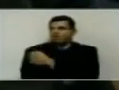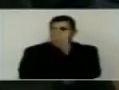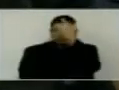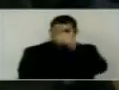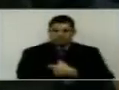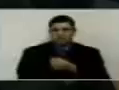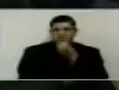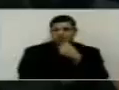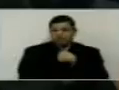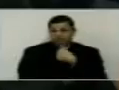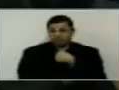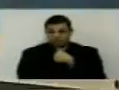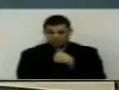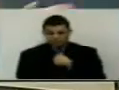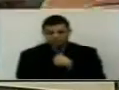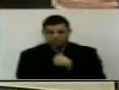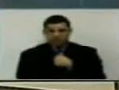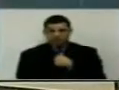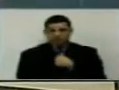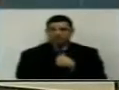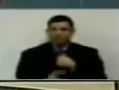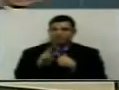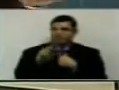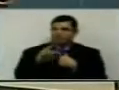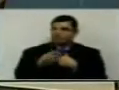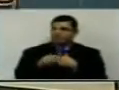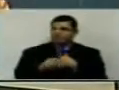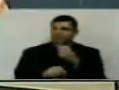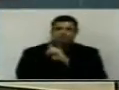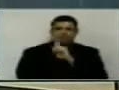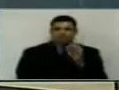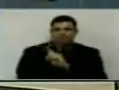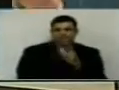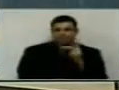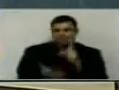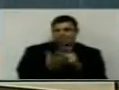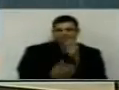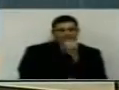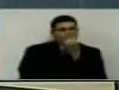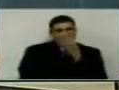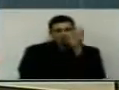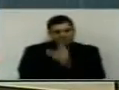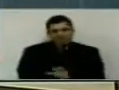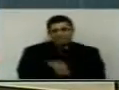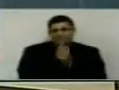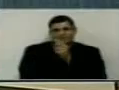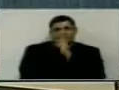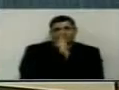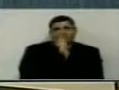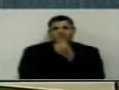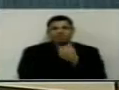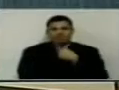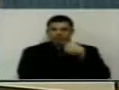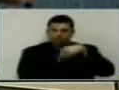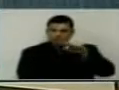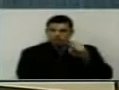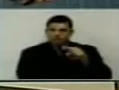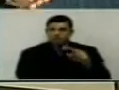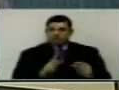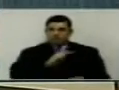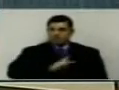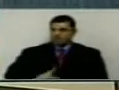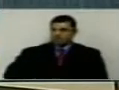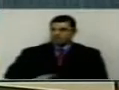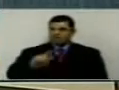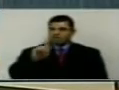comportado. Eu era os dois. Eu não era, né? Eu não era bem comportado. Eu fui presidente do Grêmio